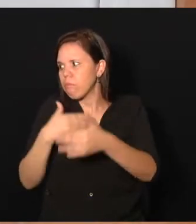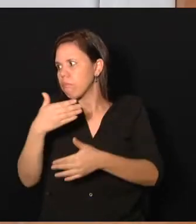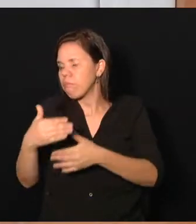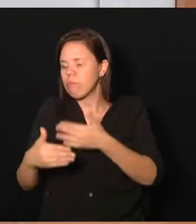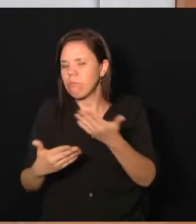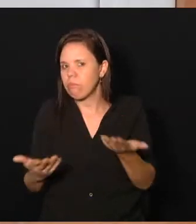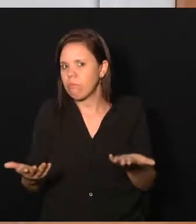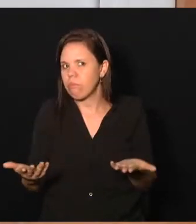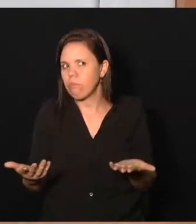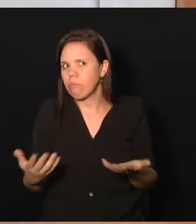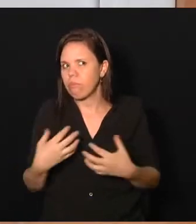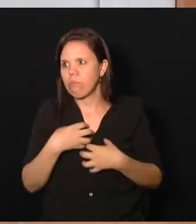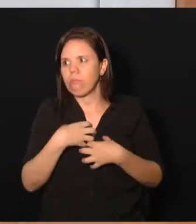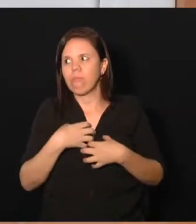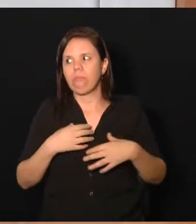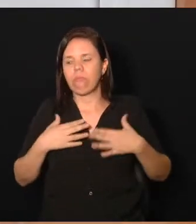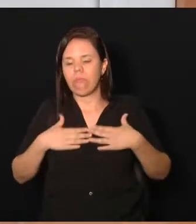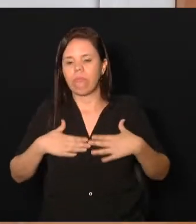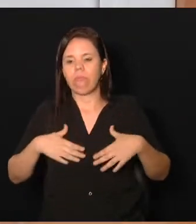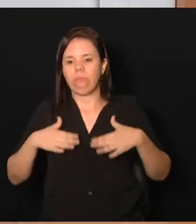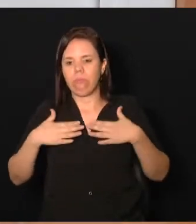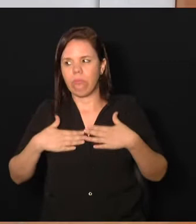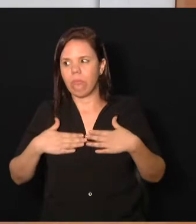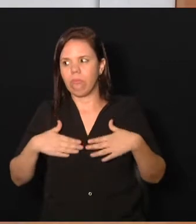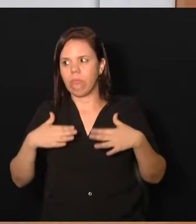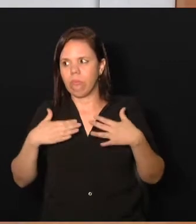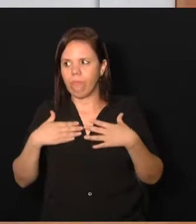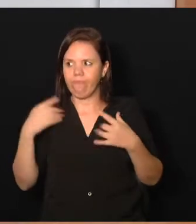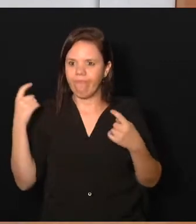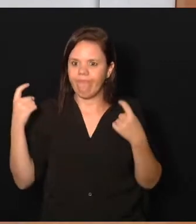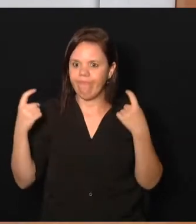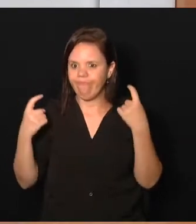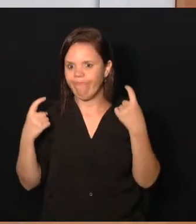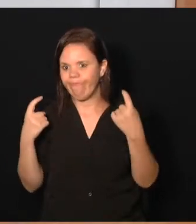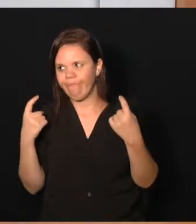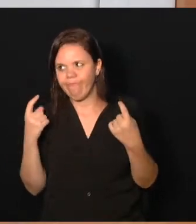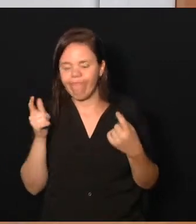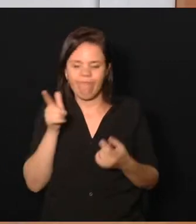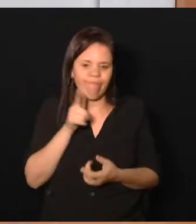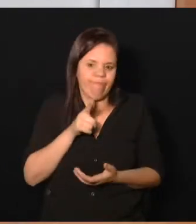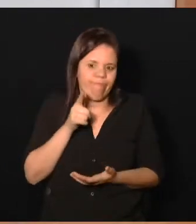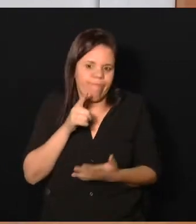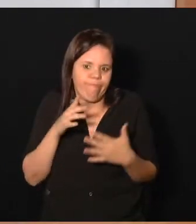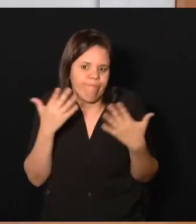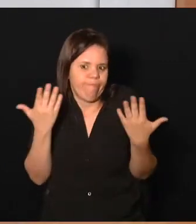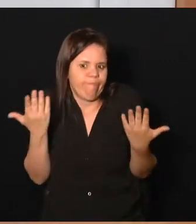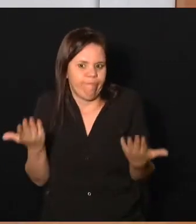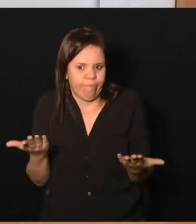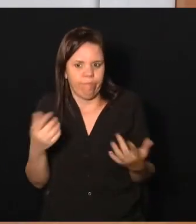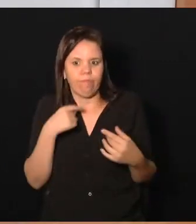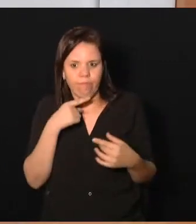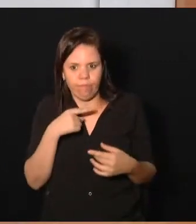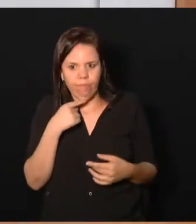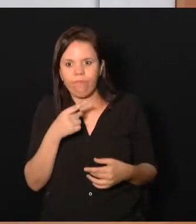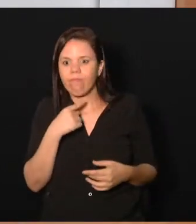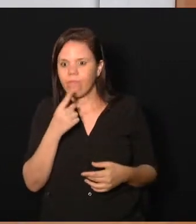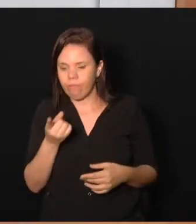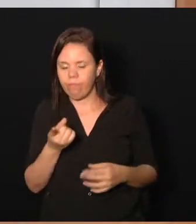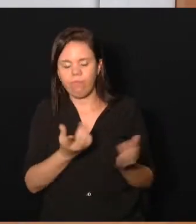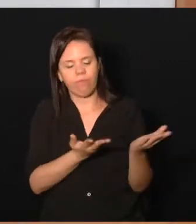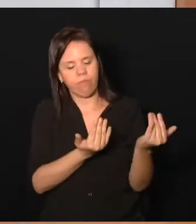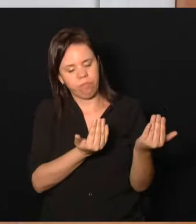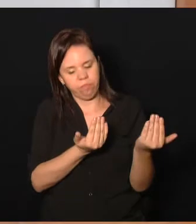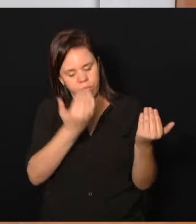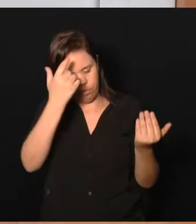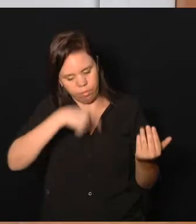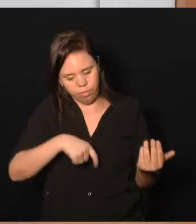fiquei com muita cautela e com receio. Será que eu vou conseguir? Porque a dúvida vem. Tão jovem